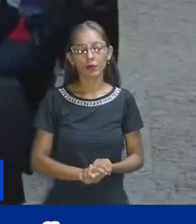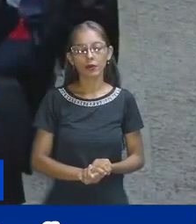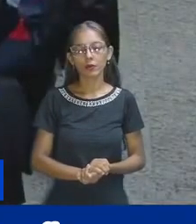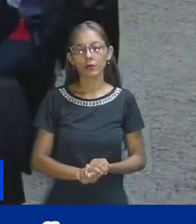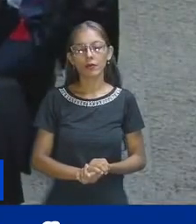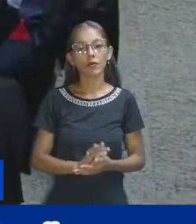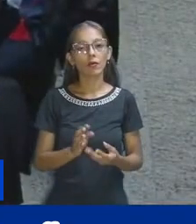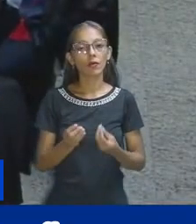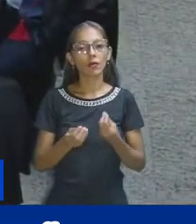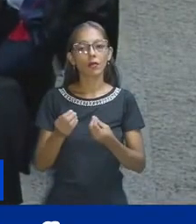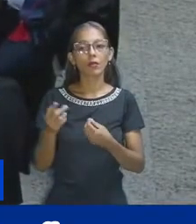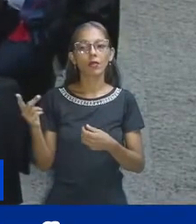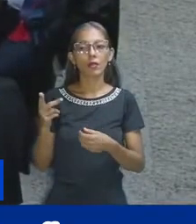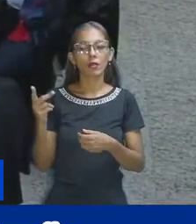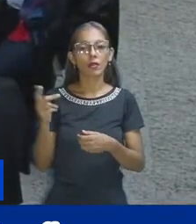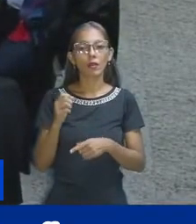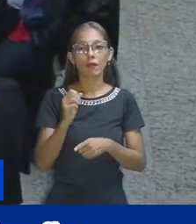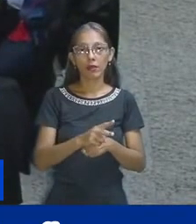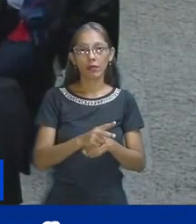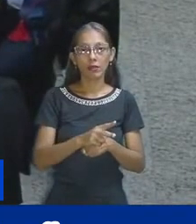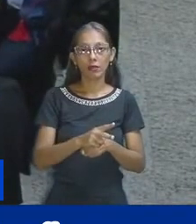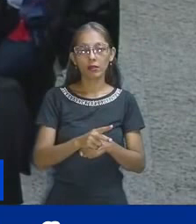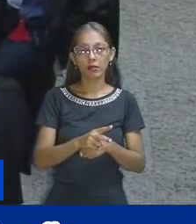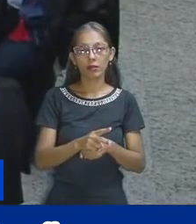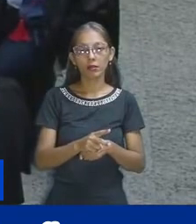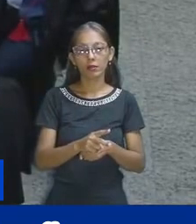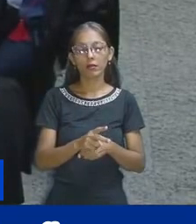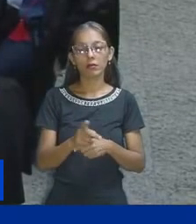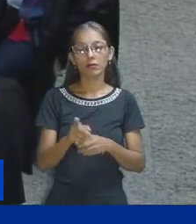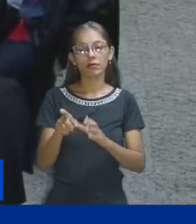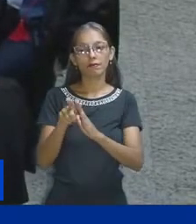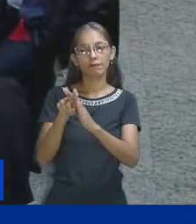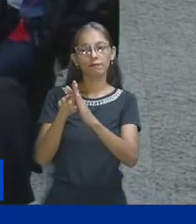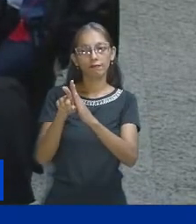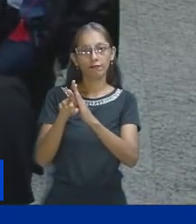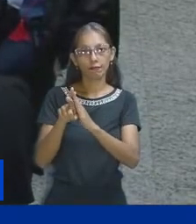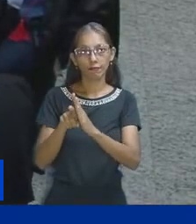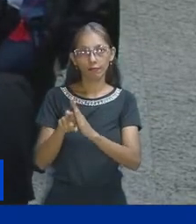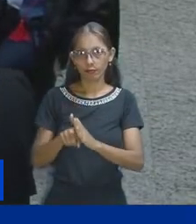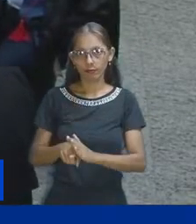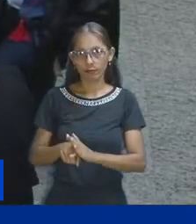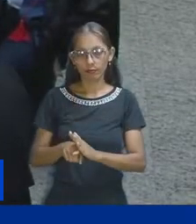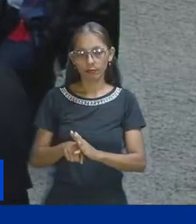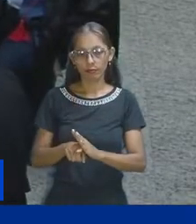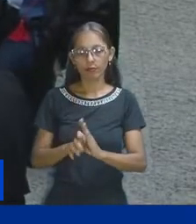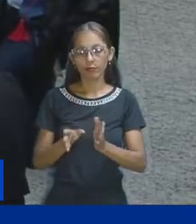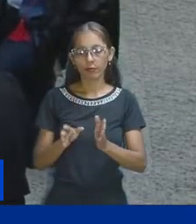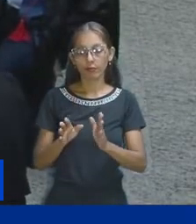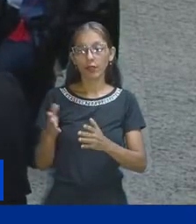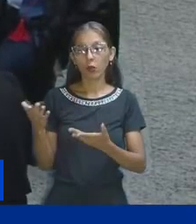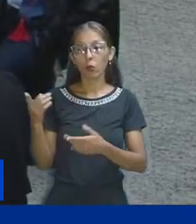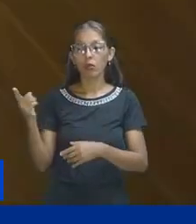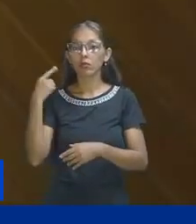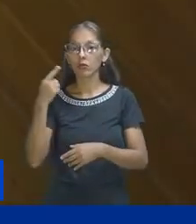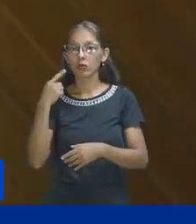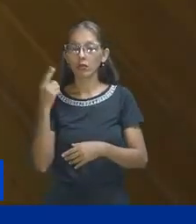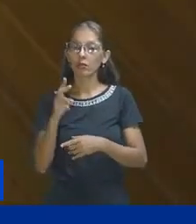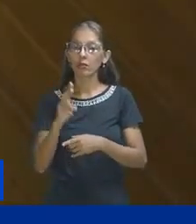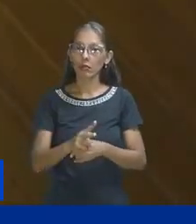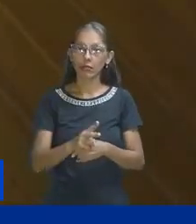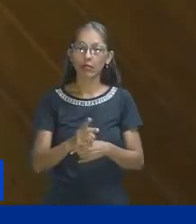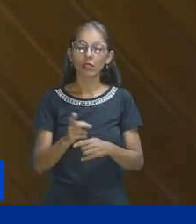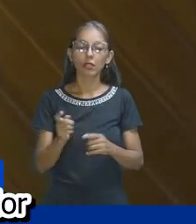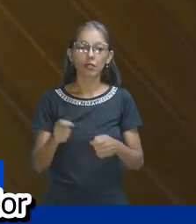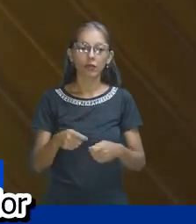do investigado João Diomedes Oliveira Aragão. Boa tarde, bom trabalho. Obrigado, Excelência. Boa tarde,